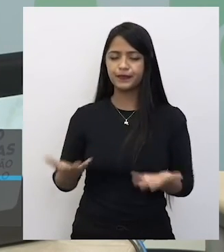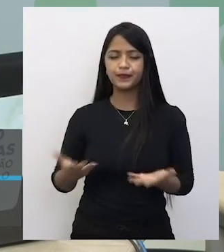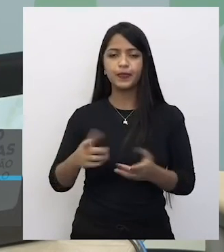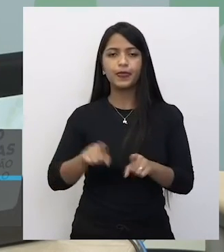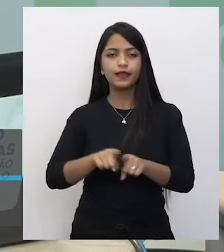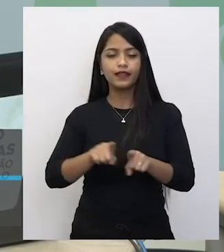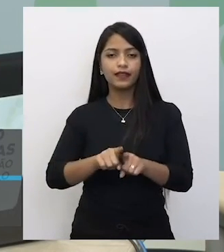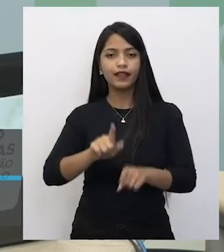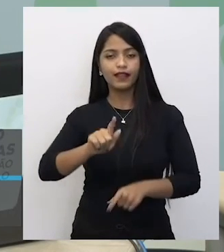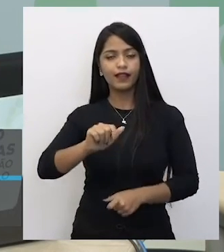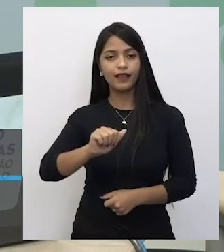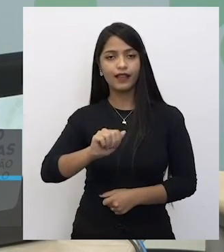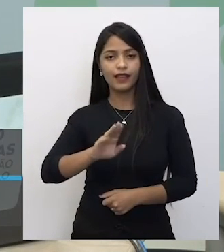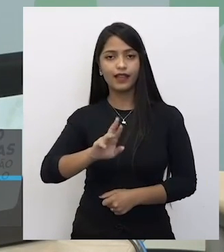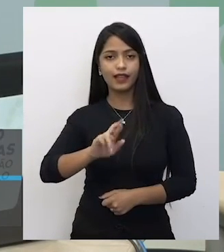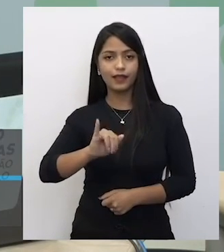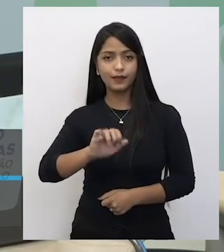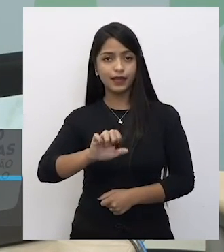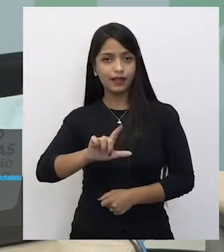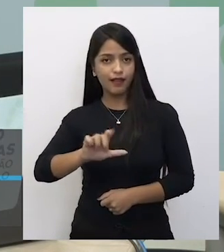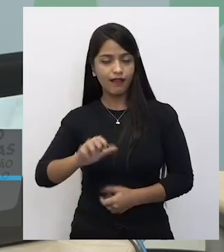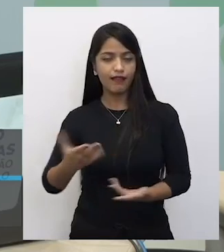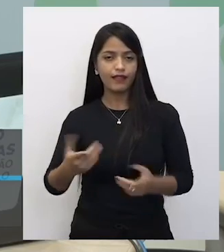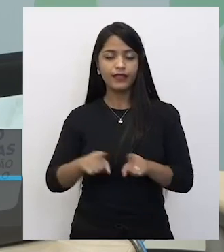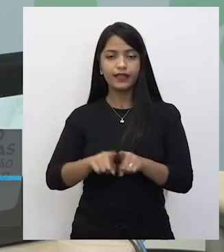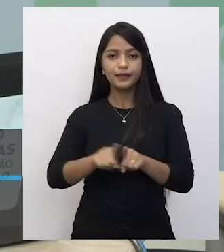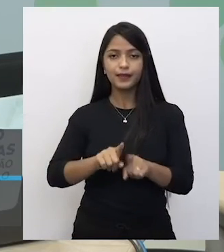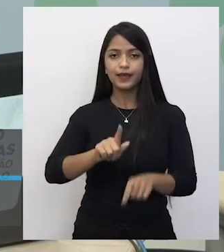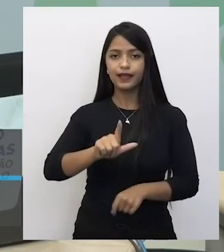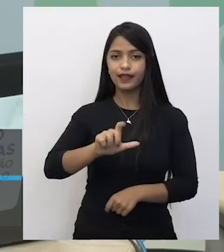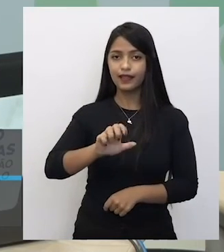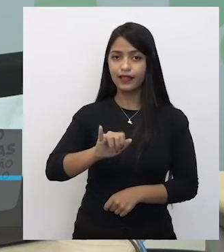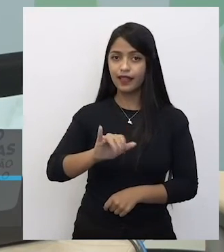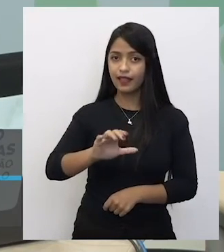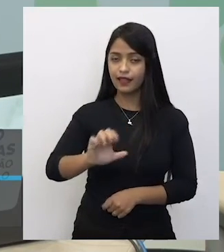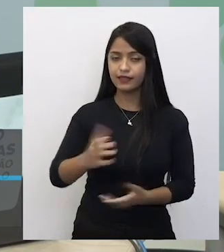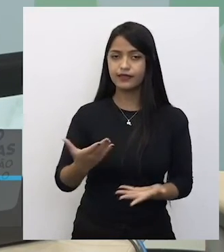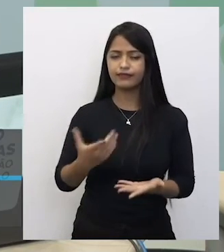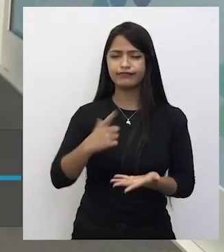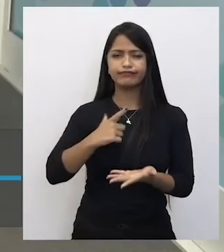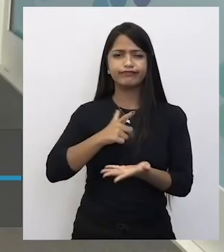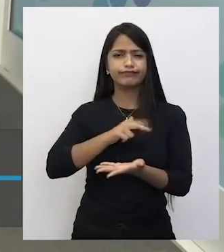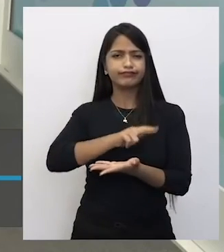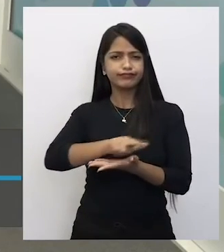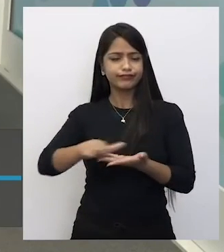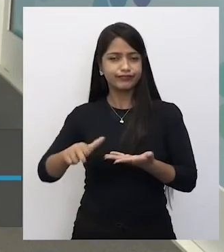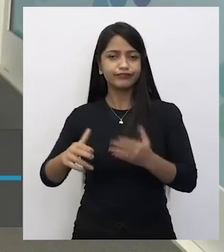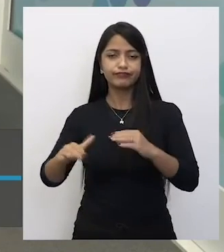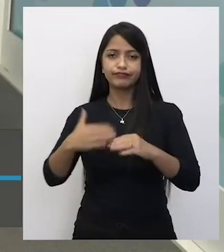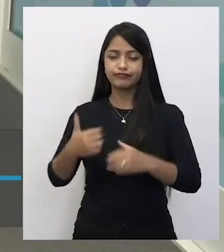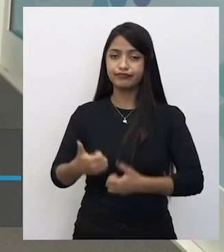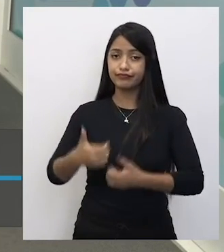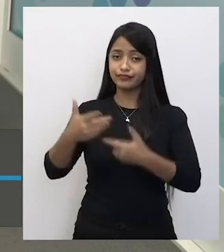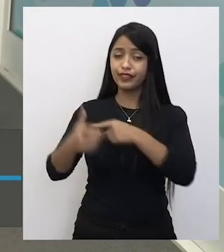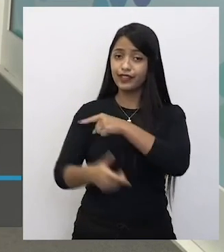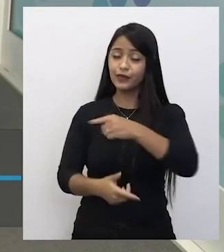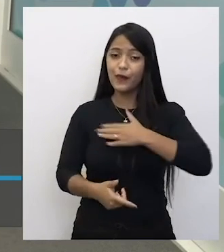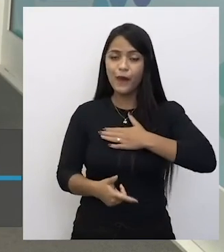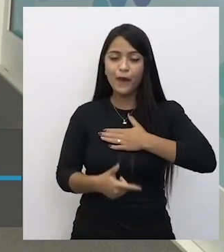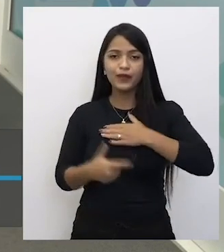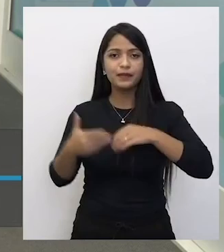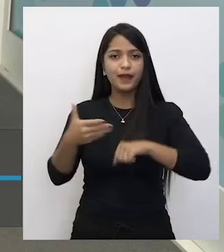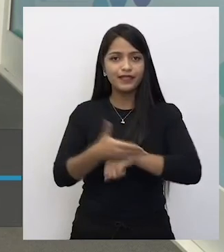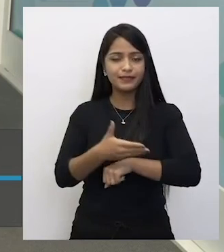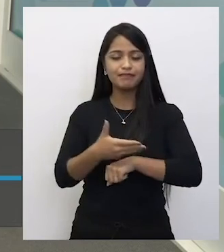Gleice, Ana okay. Júlia, que os alunos gostam, né? Uhum. E eles estão participando bastante, que é legal. Então, tem bastante resposta de aluno, né? De aluno. Bem